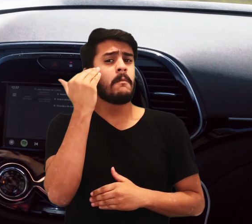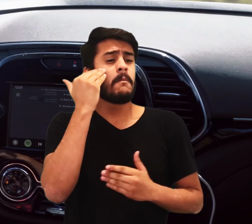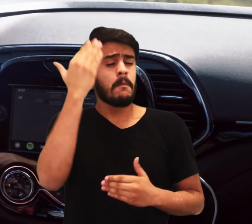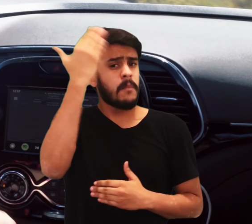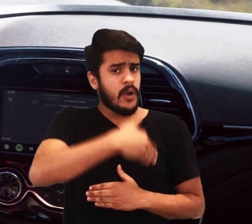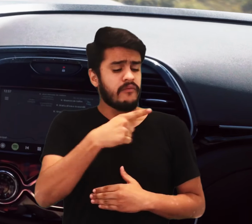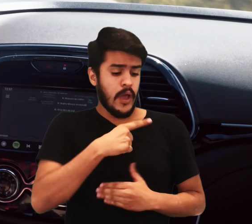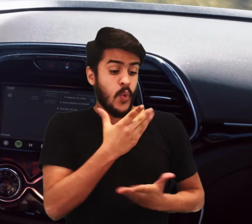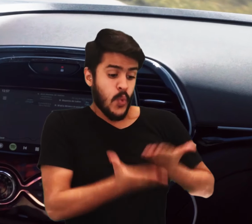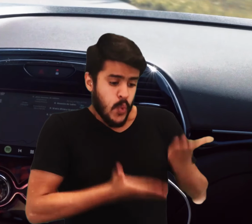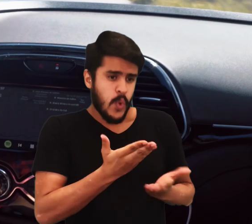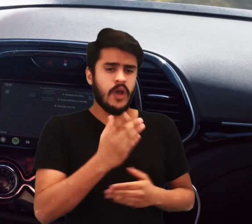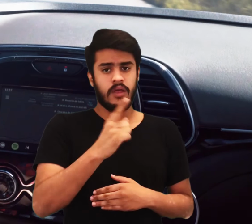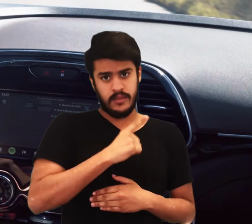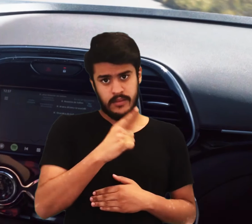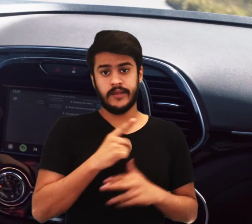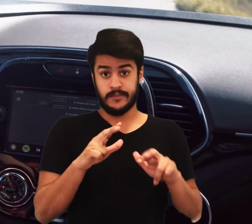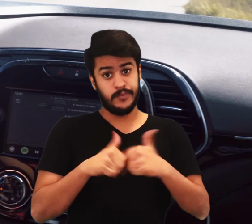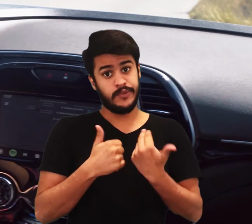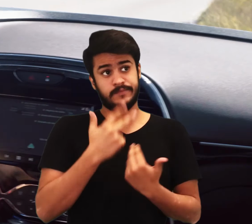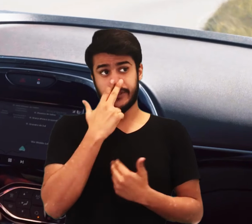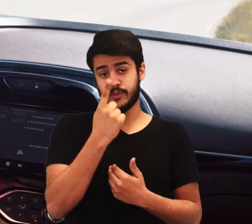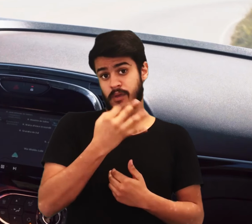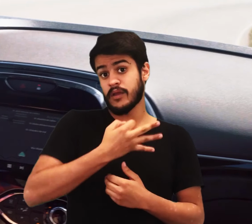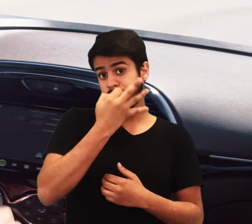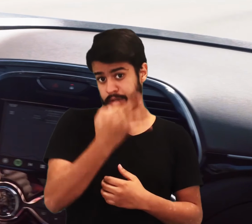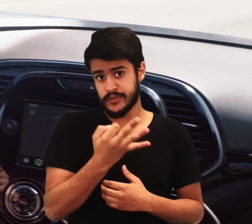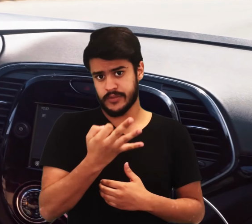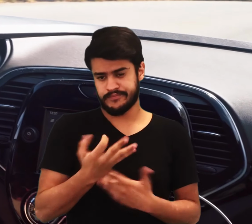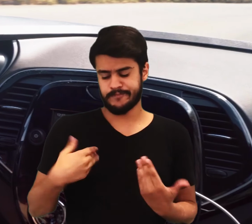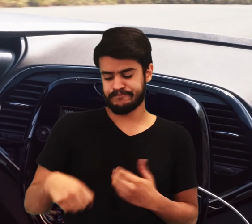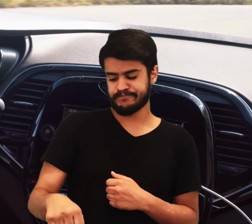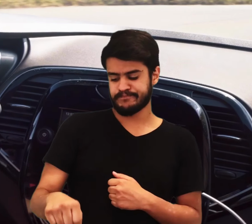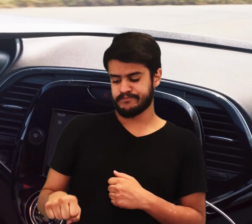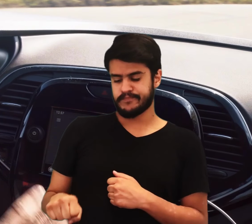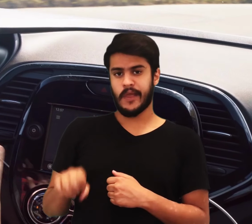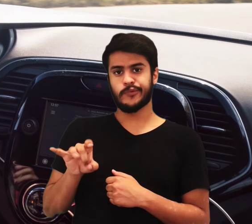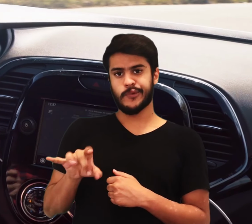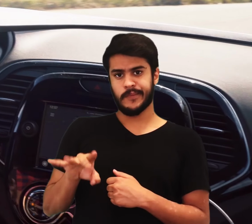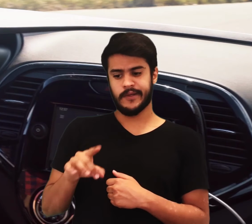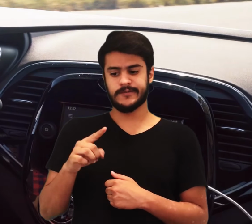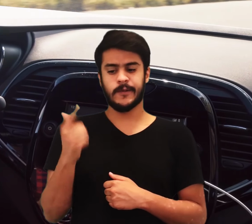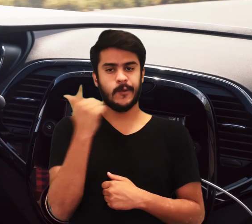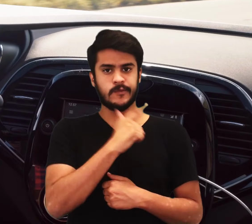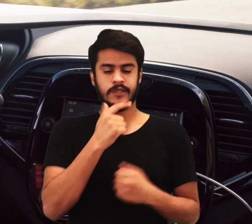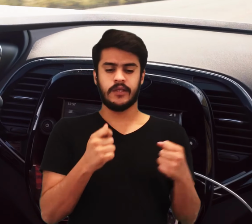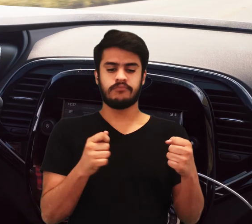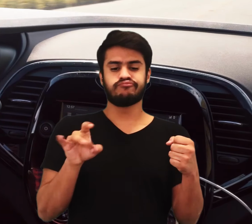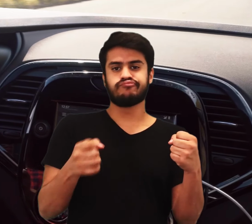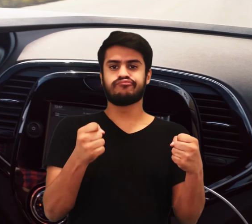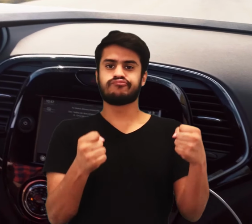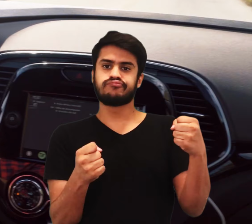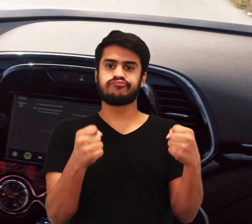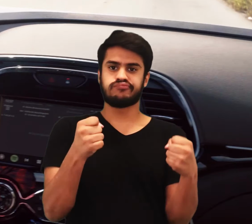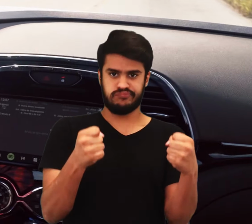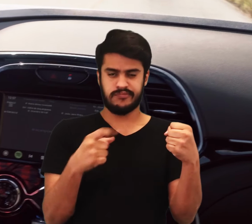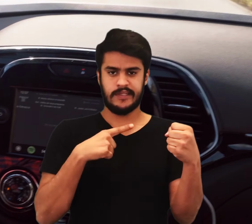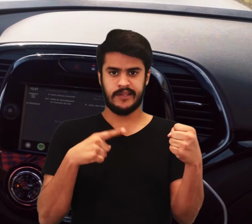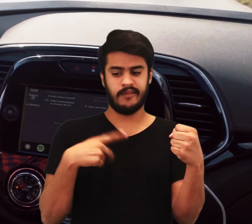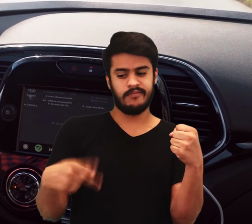cuidado com segurança veicular né? isso aí é um ponto de crítica vou jogar aqui de volta no drive e aí ele controla aí